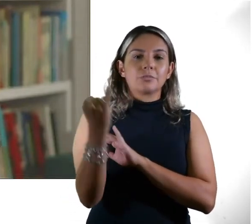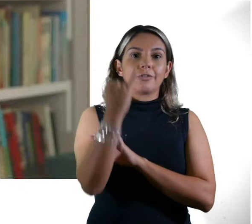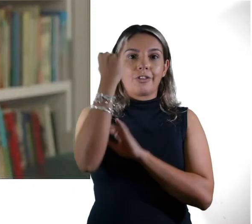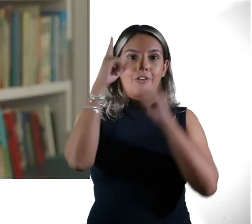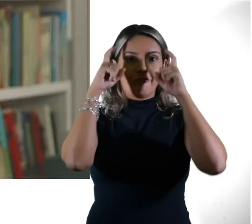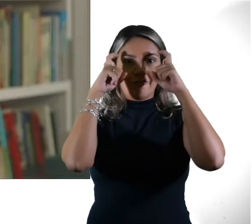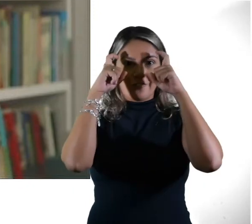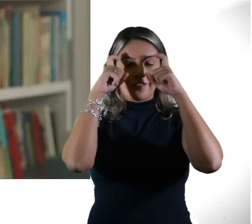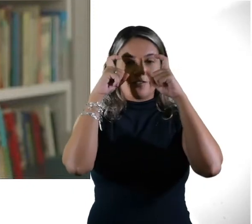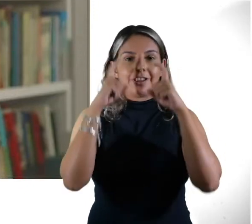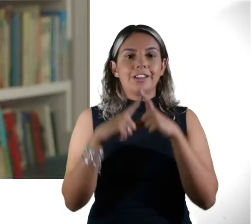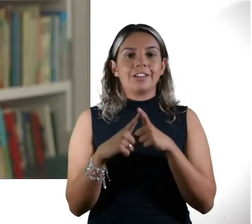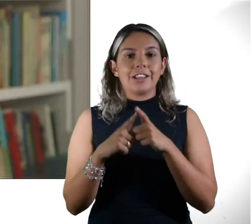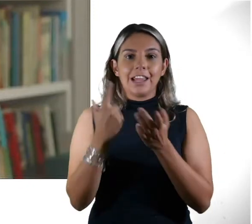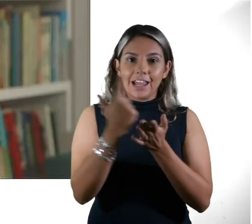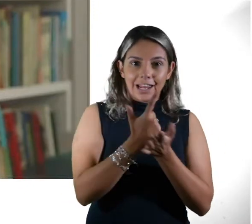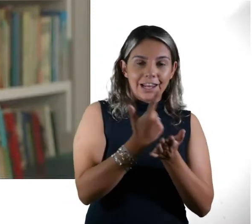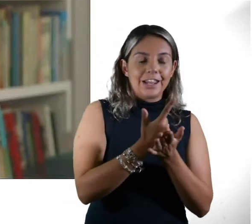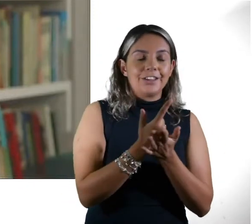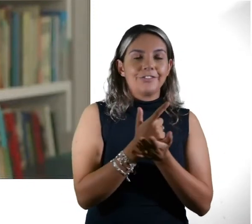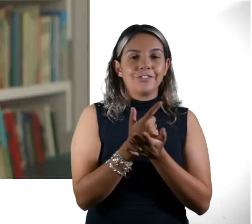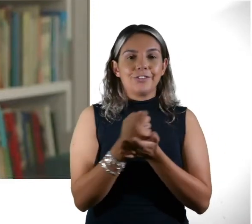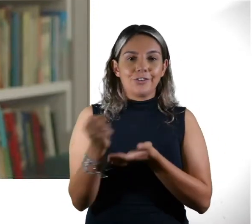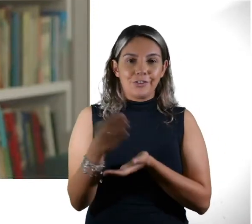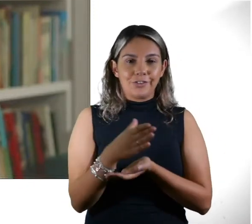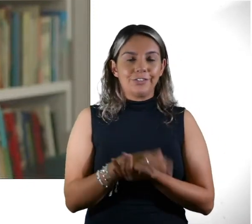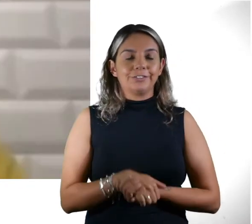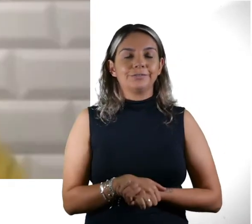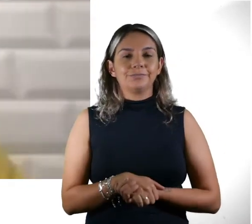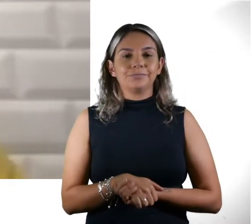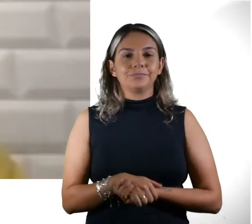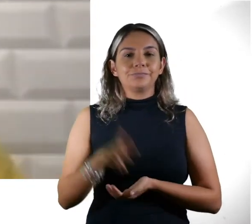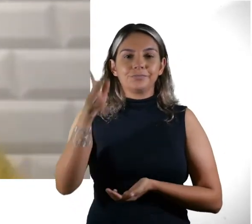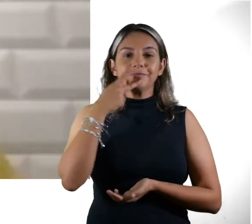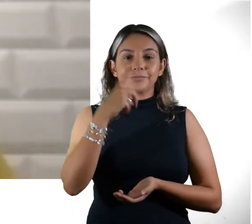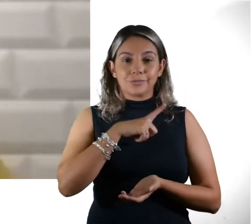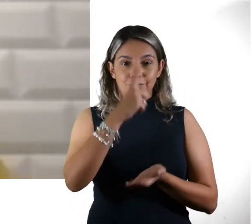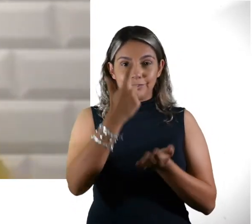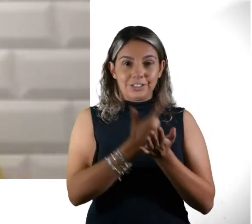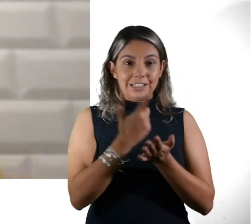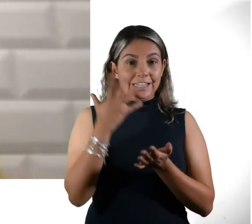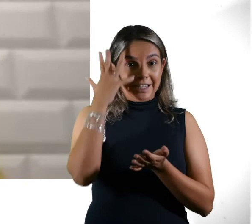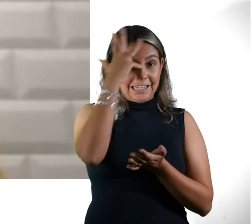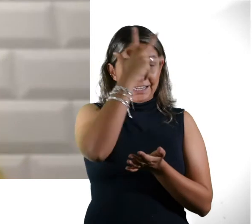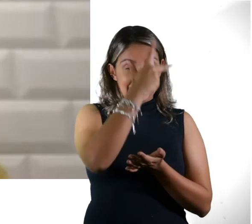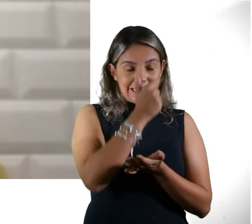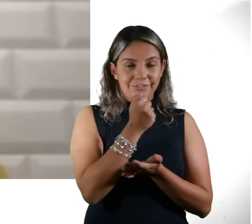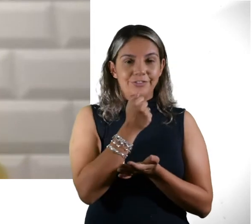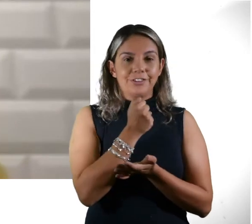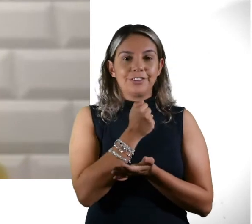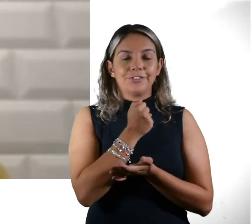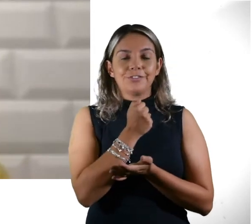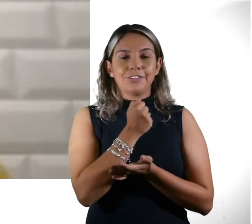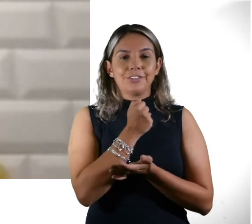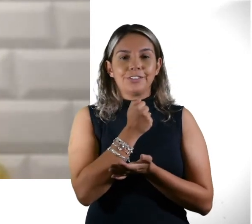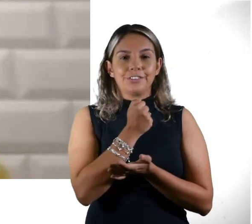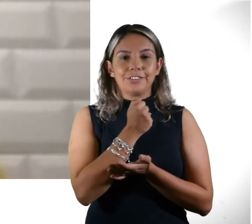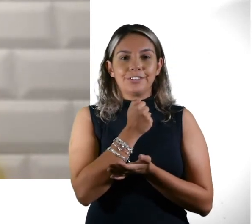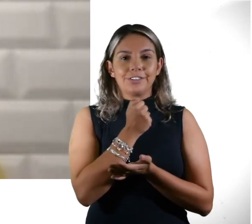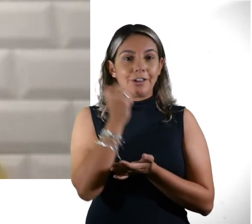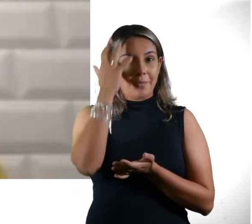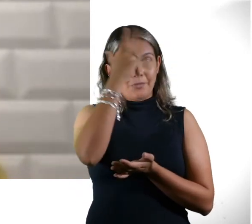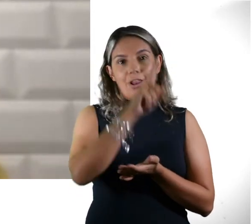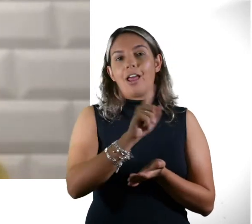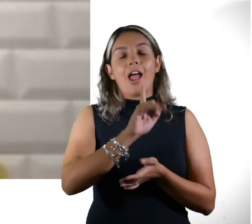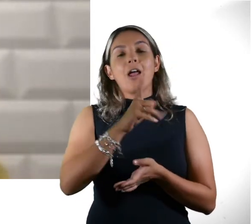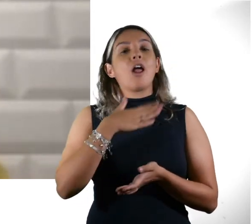importância da fotografia, inclusive do livro, né? Novo. Sim, tem um livro lindíssimo, mas o mérito pela beleza do livro não